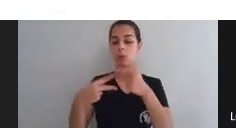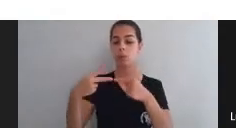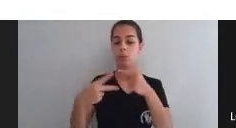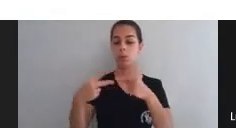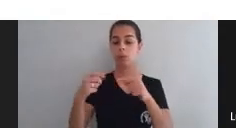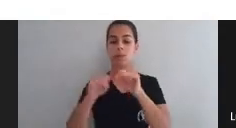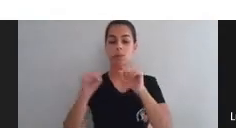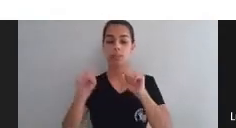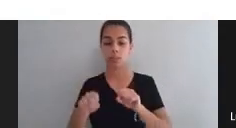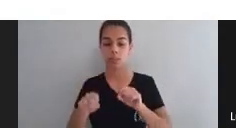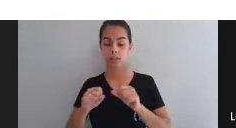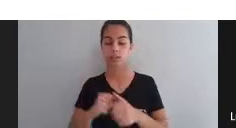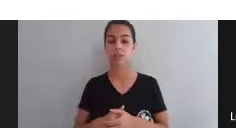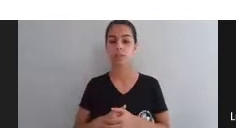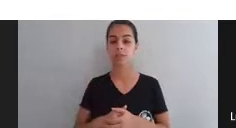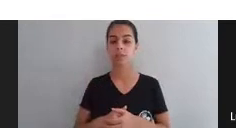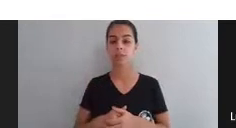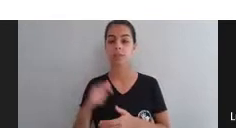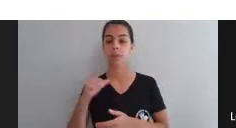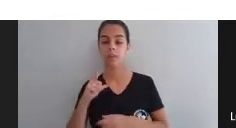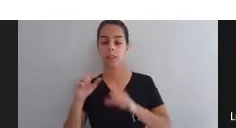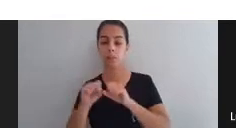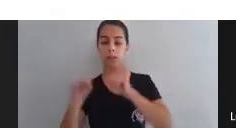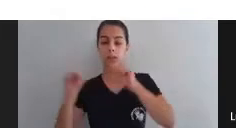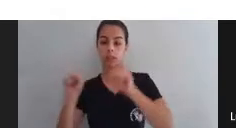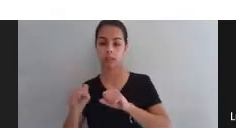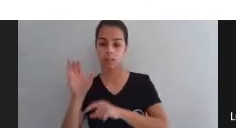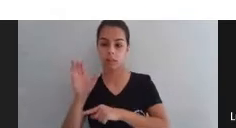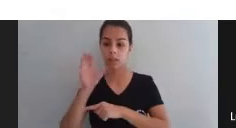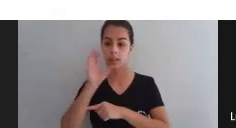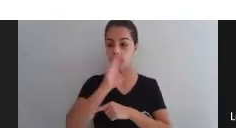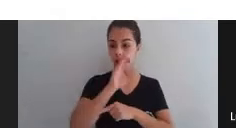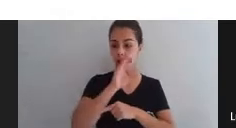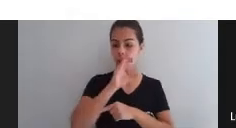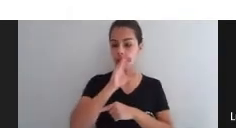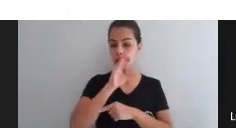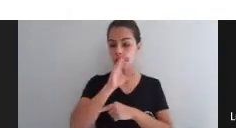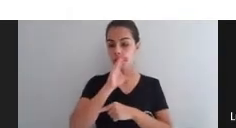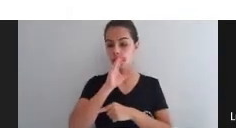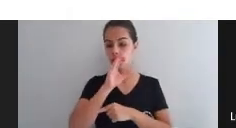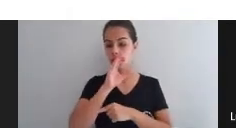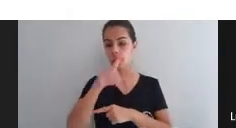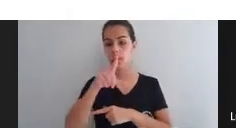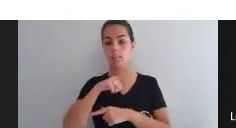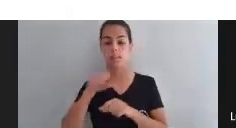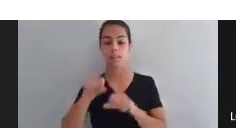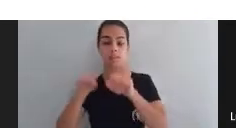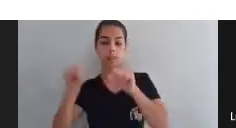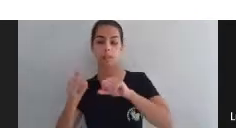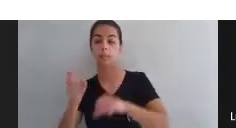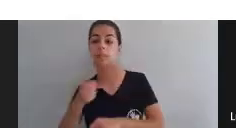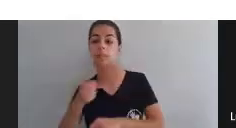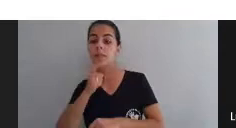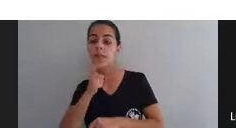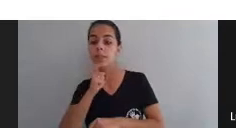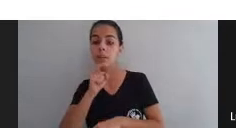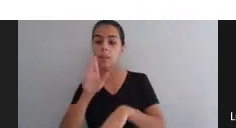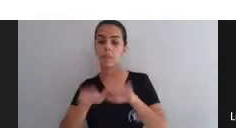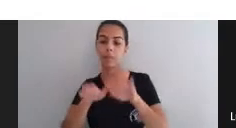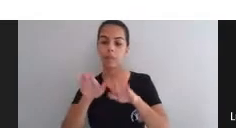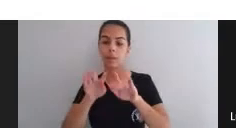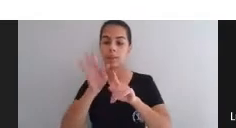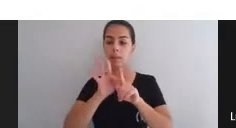gente tem um sistema mais quente, um sistema mais frio, né?